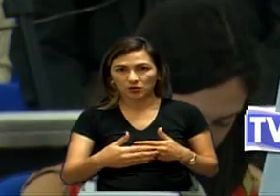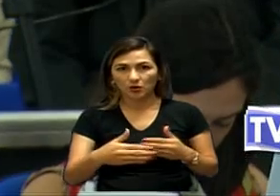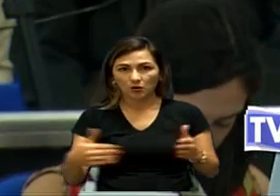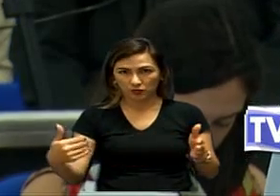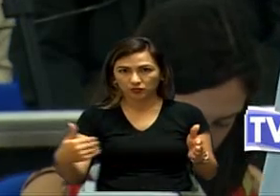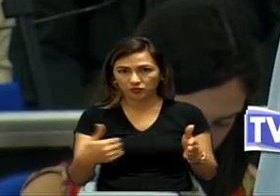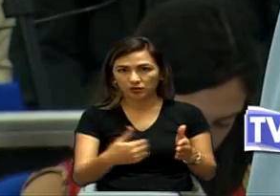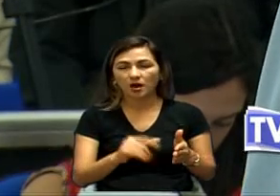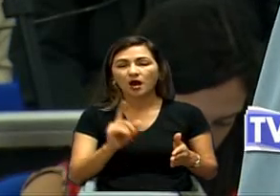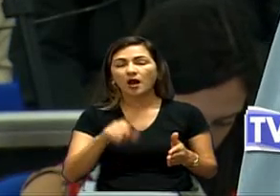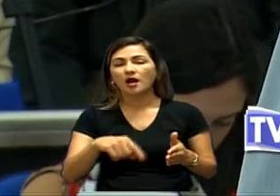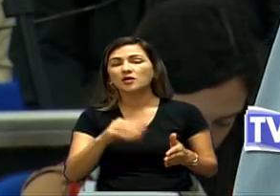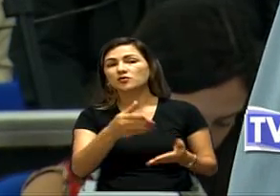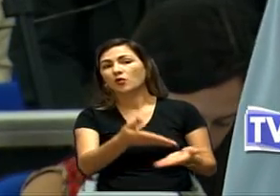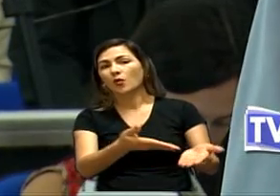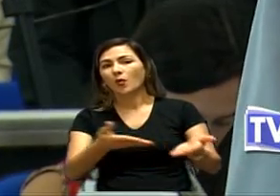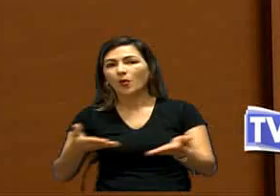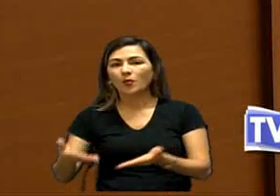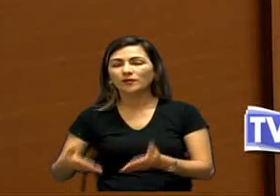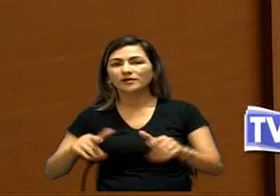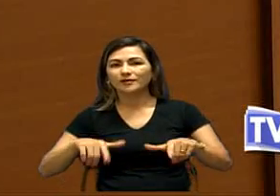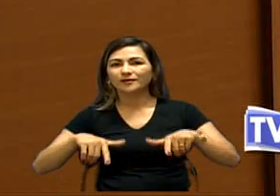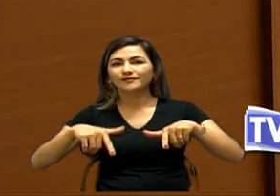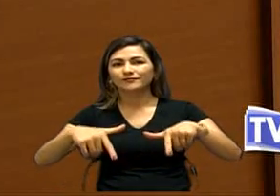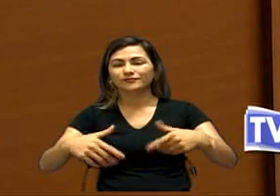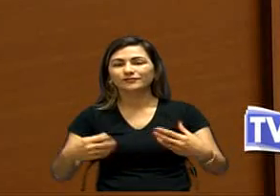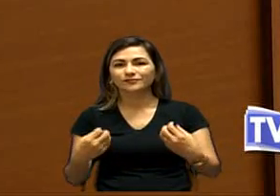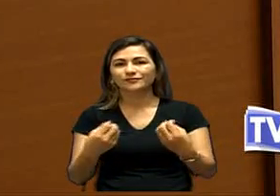essa homenagem. Muito obrigado,